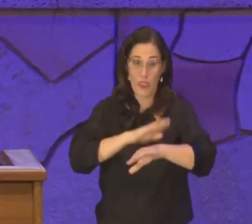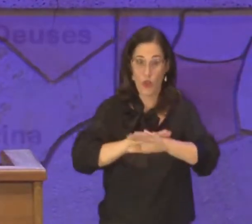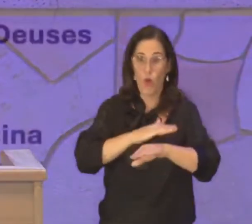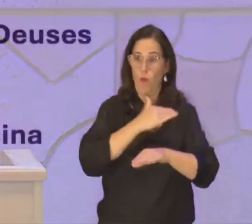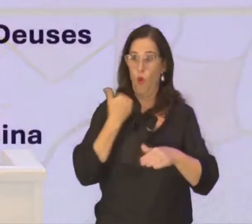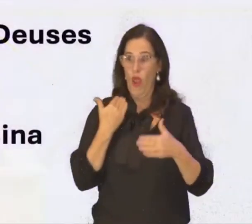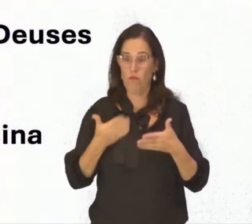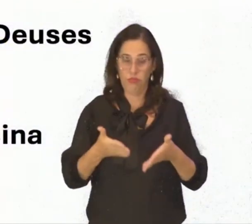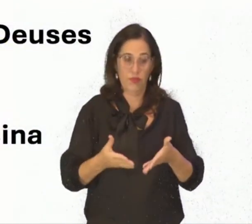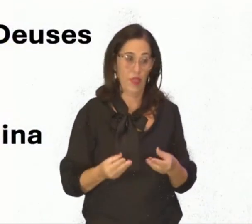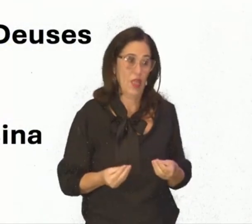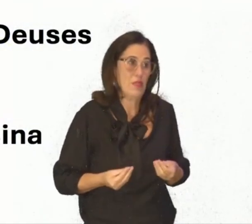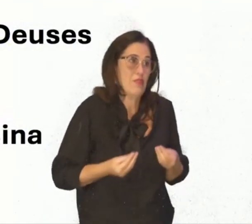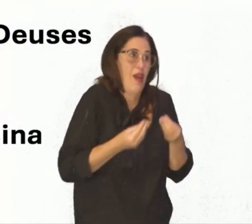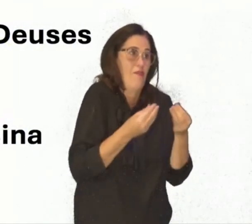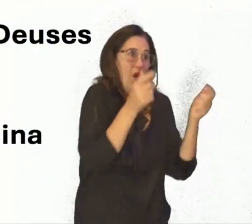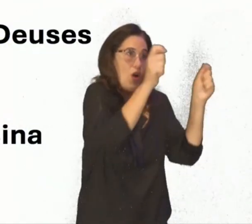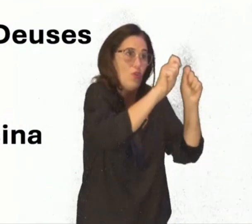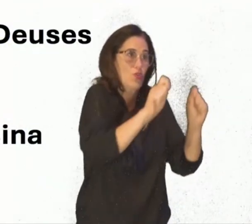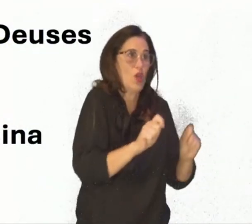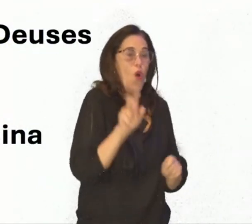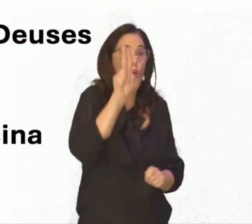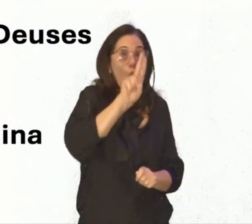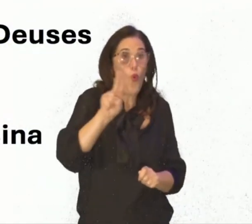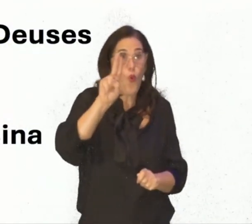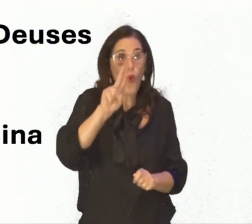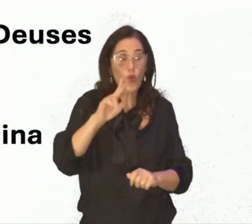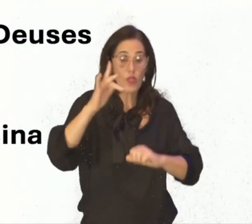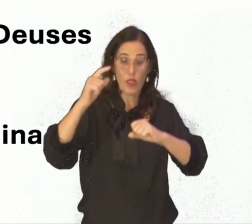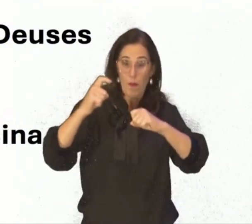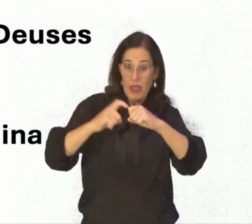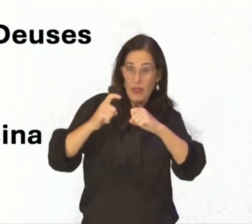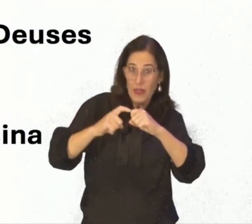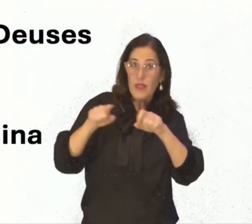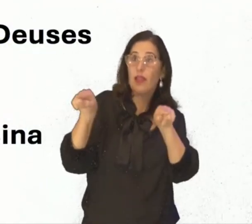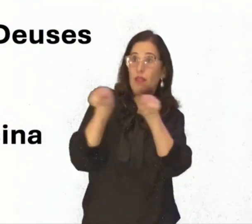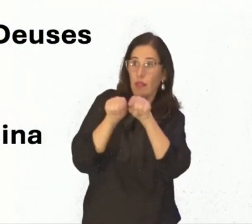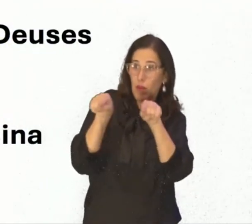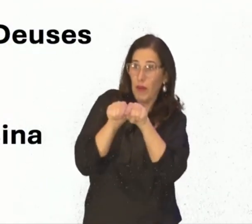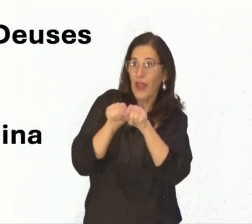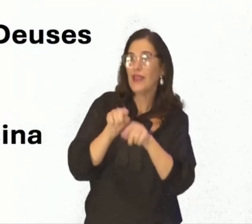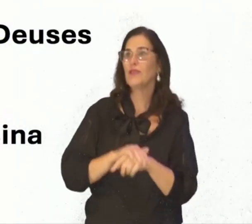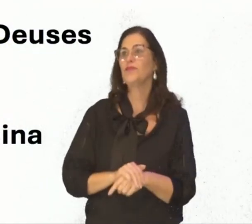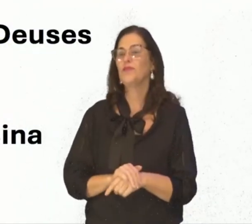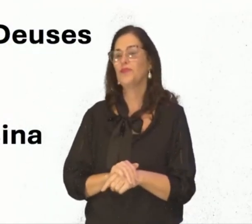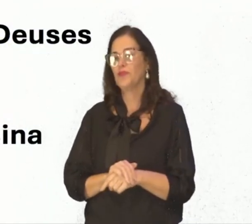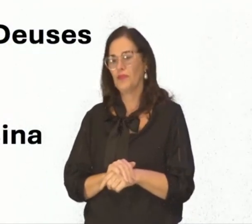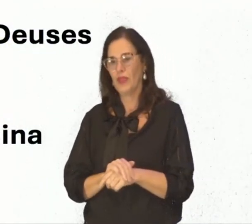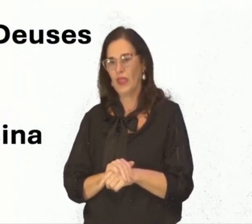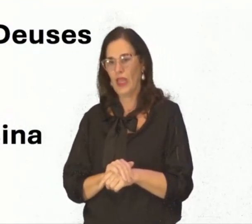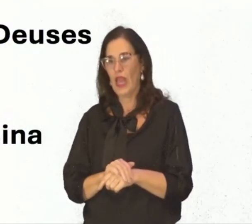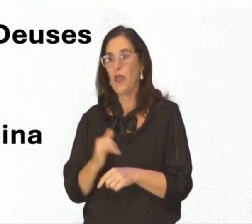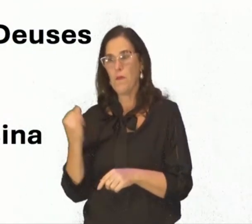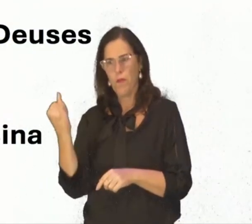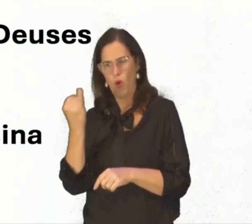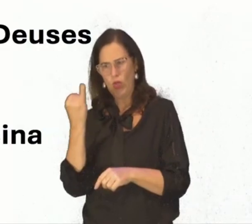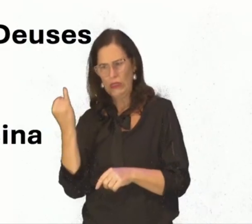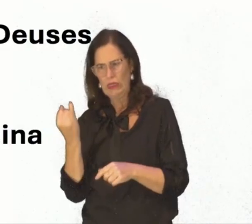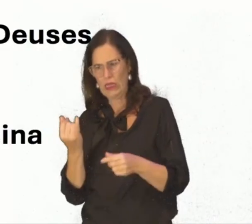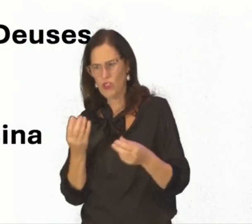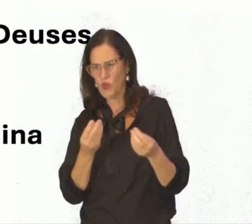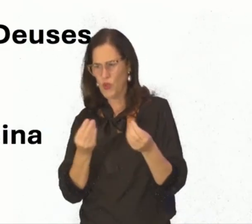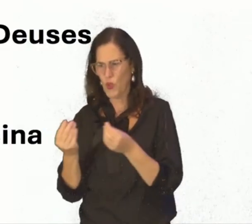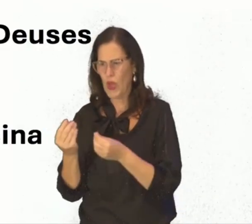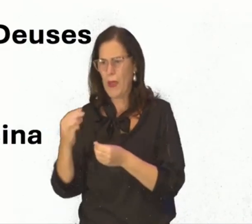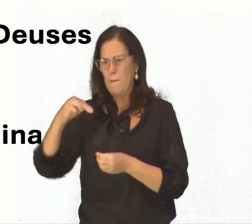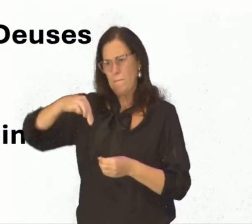oferendas aos deuses e uso medicinal também. Uma resina importante para